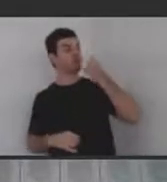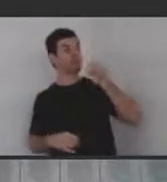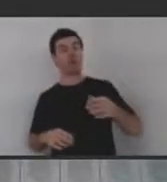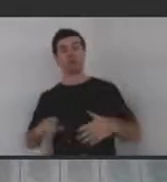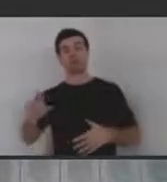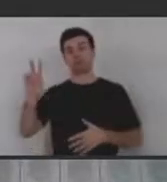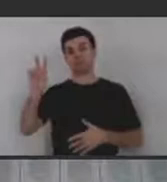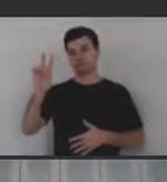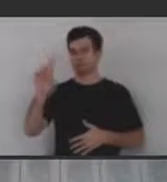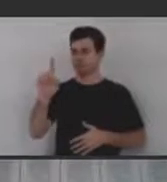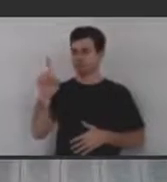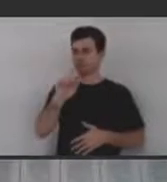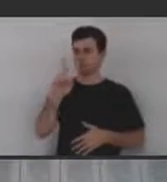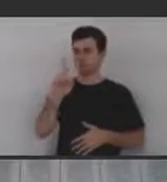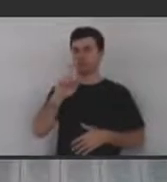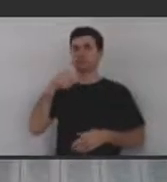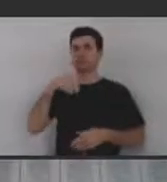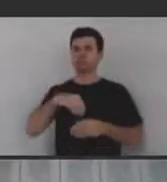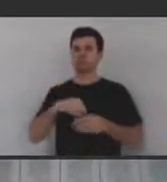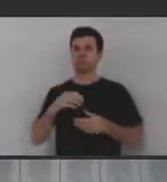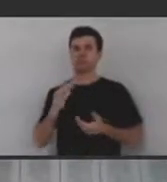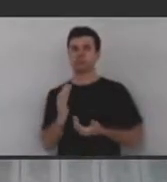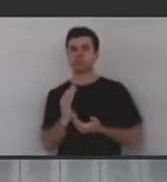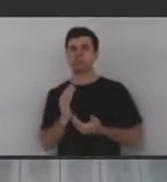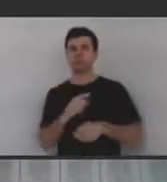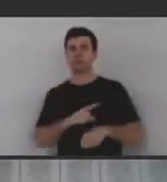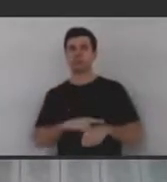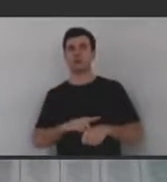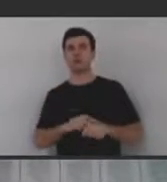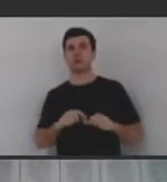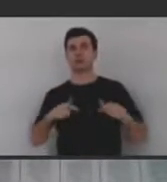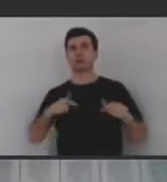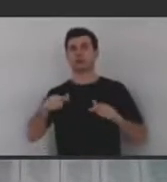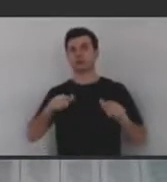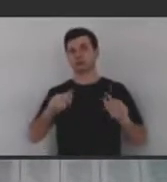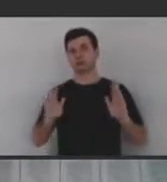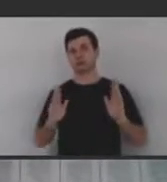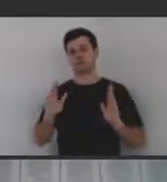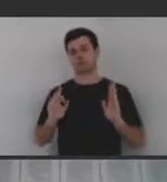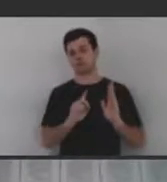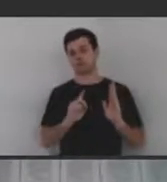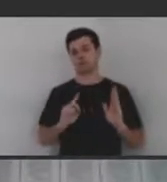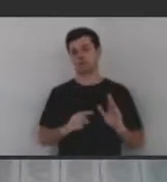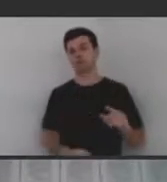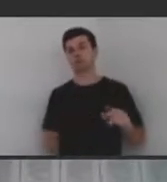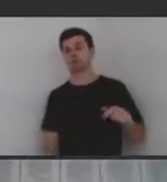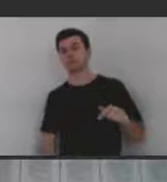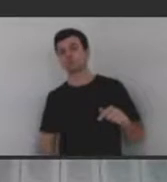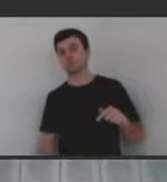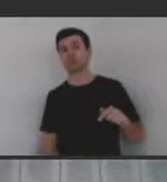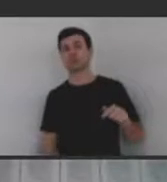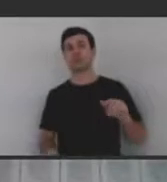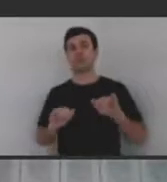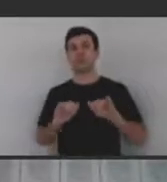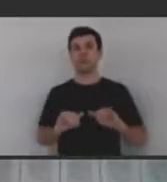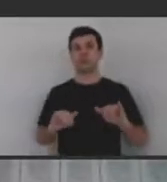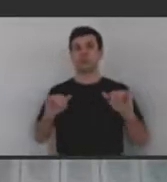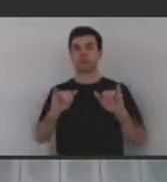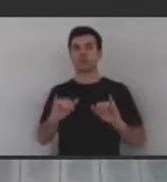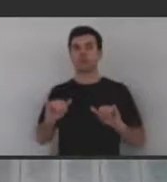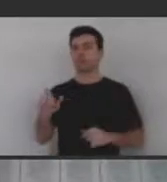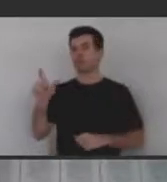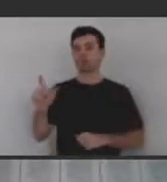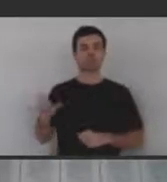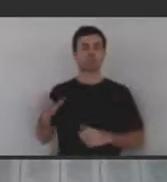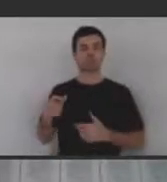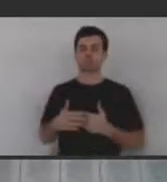do recinto da Câmara Municipal de Sumaré durante o horário de expediente. 7. colocar propaganda eleitoral de qualquer candidato ou